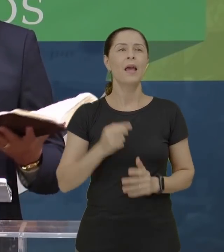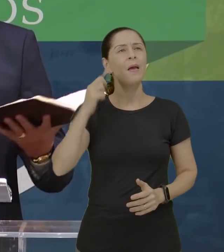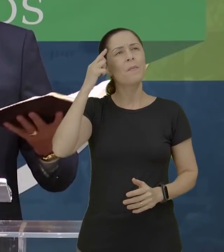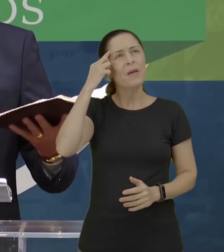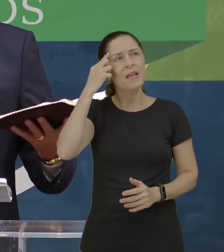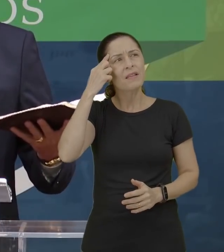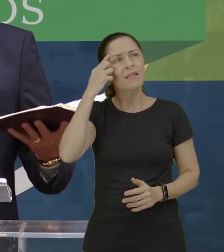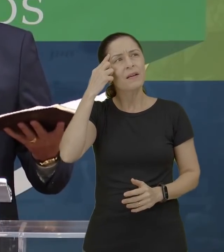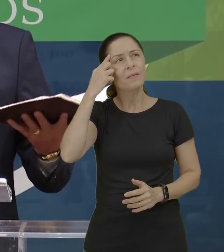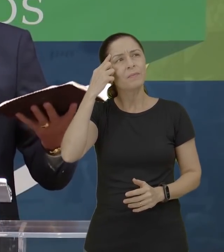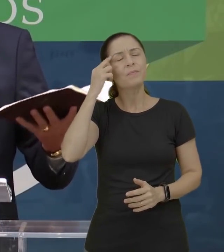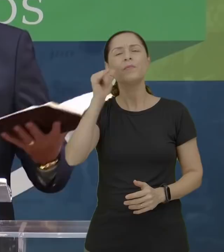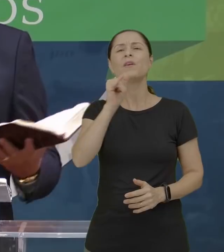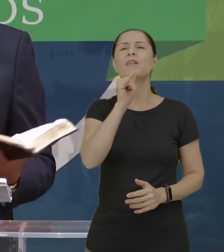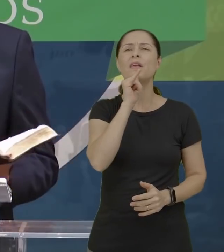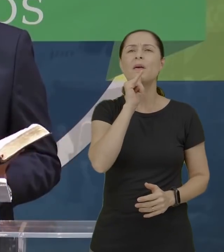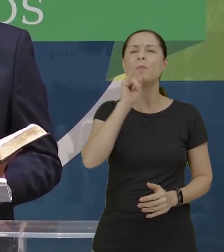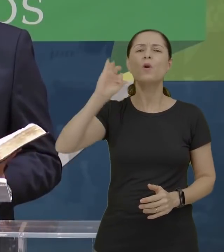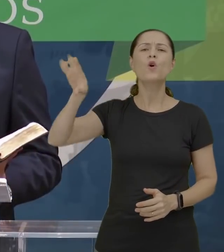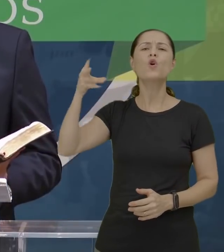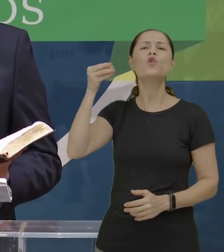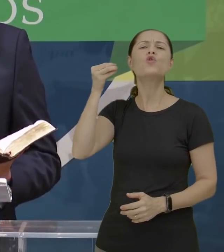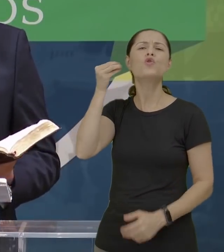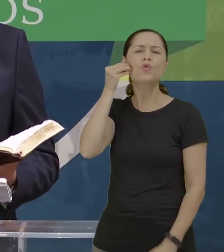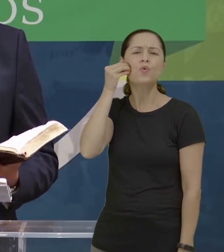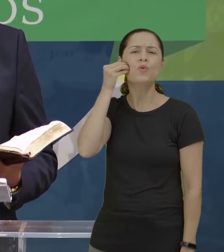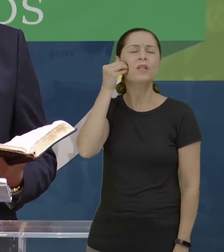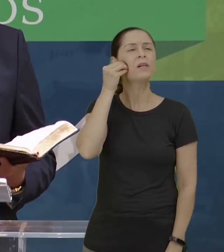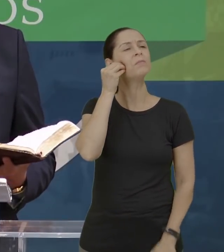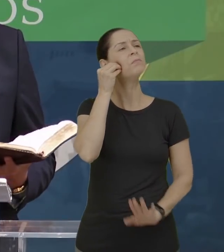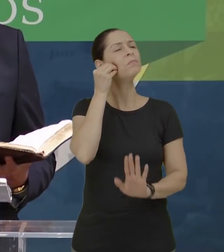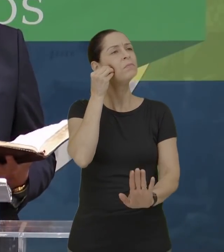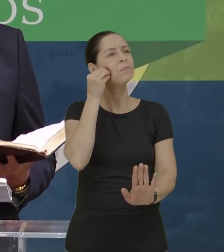Pensa comigo em Judas Iscariotes, ele era um apóstolo.